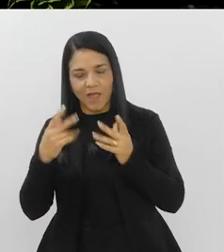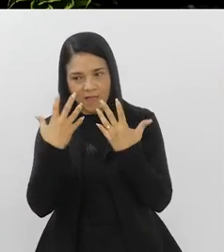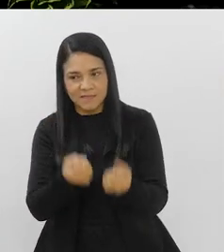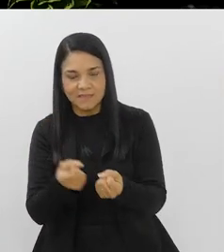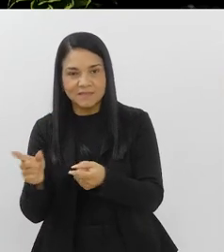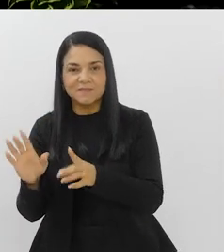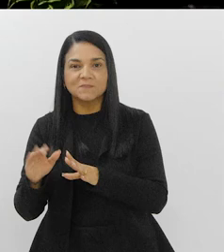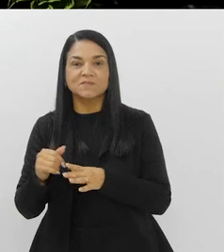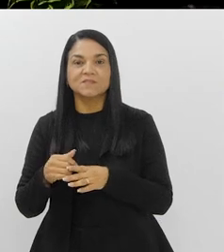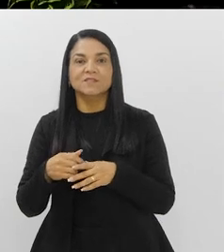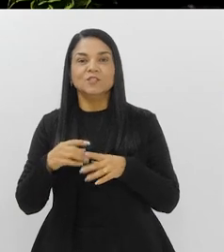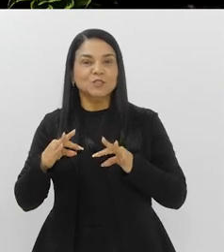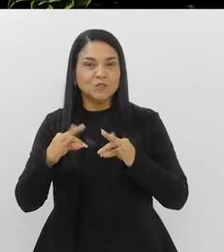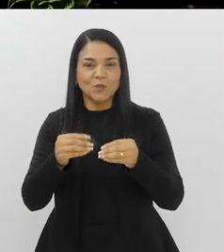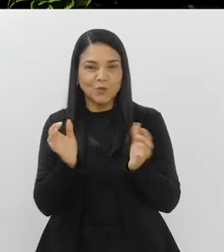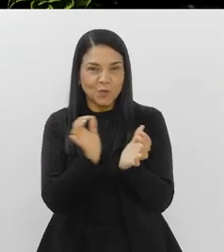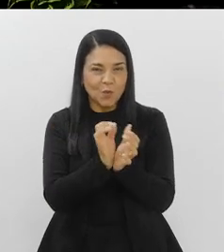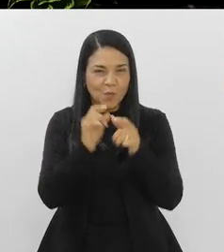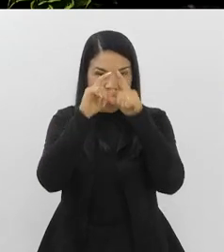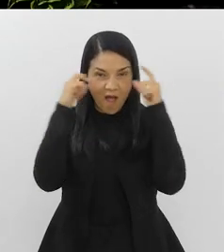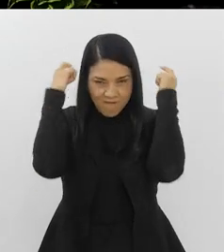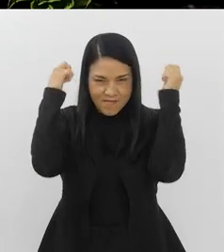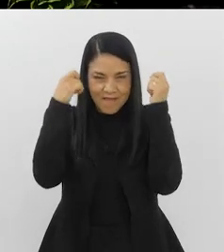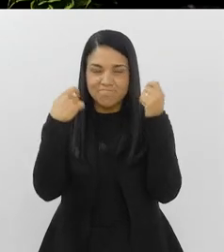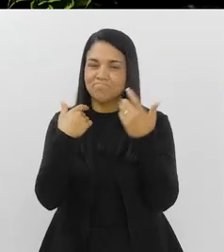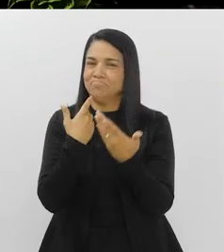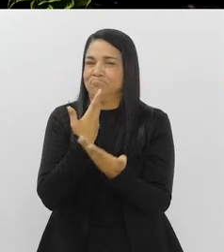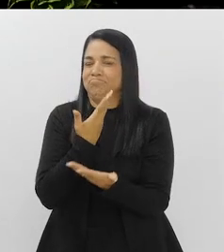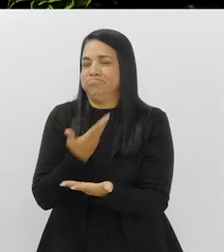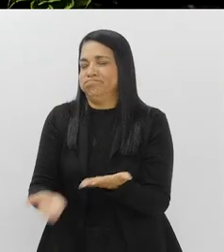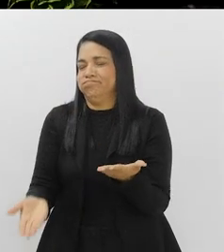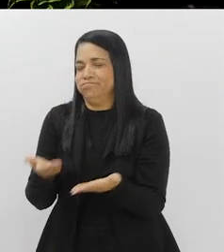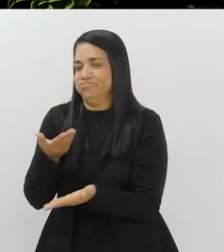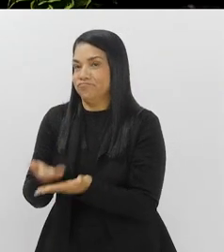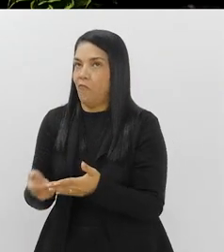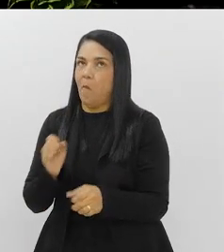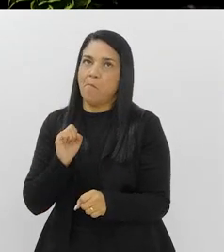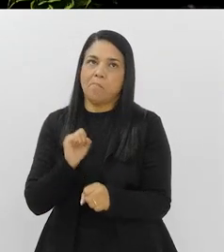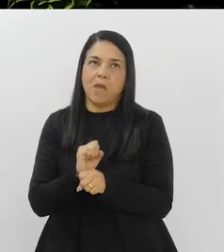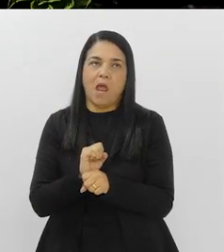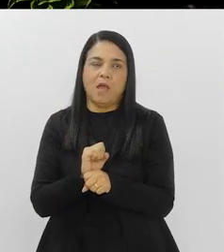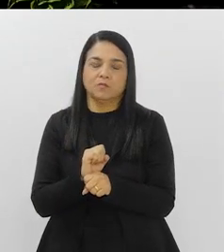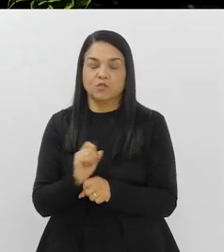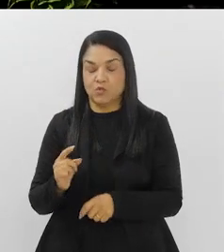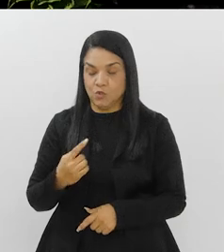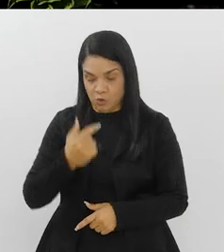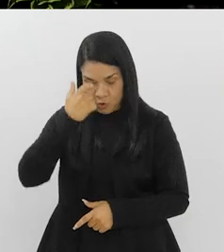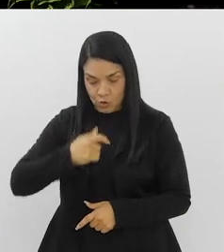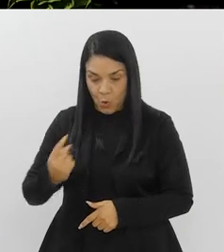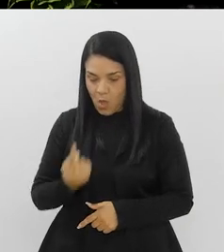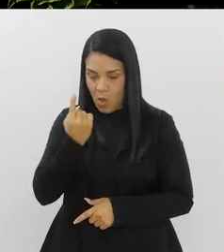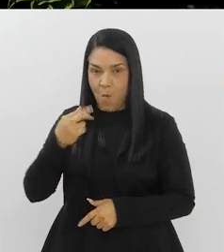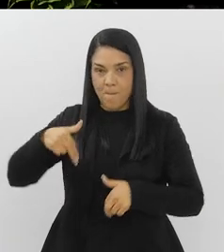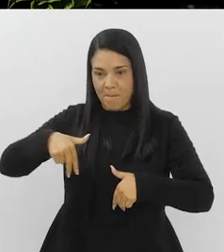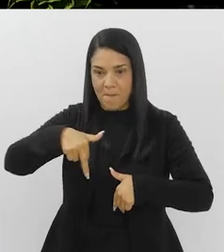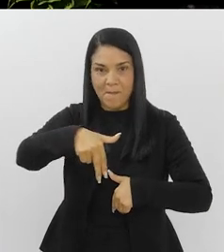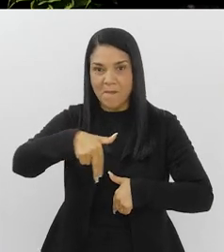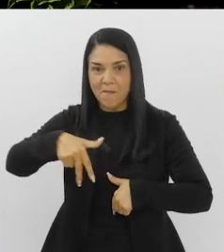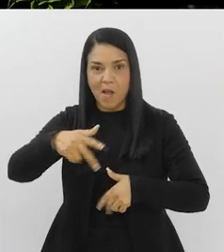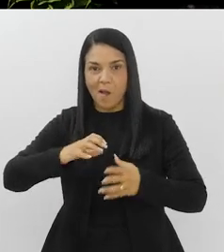certo né porque o pessoal vendado é quem não tá acostumado é mais difícil exatamente ficou todo mundo parado só eu que andava com a